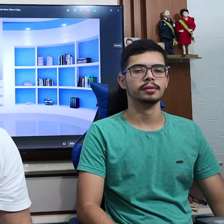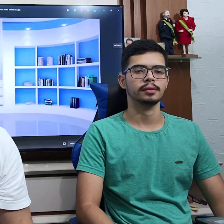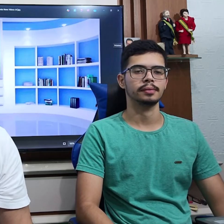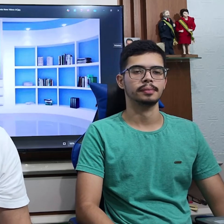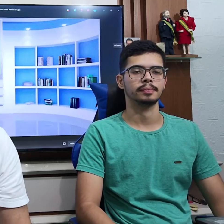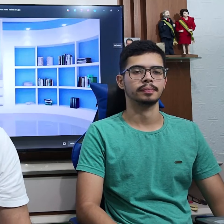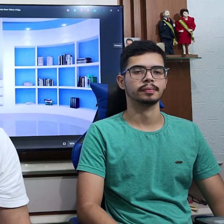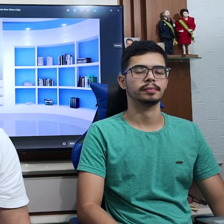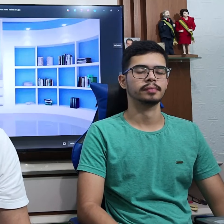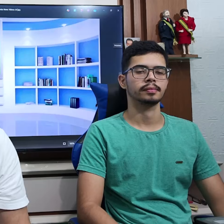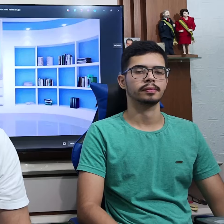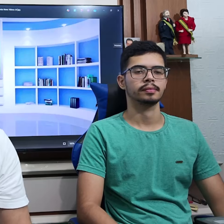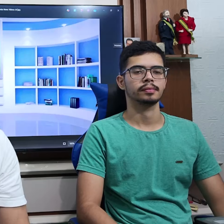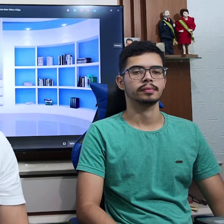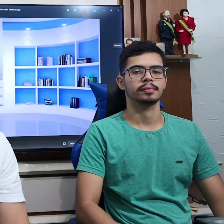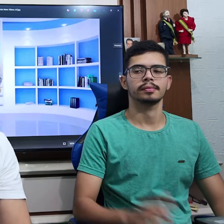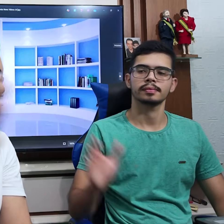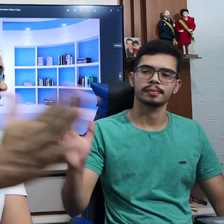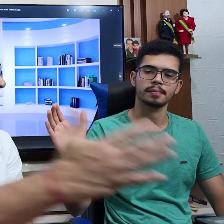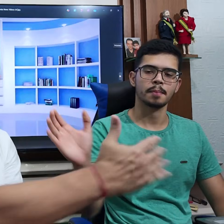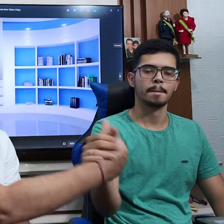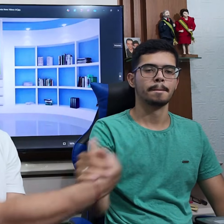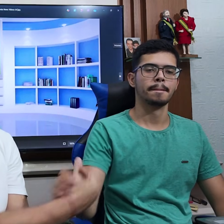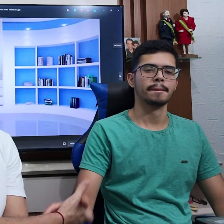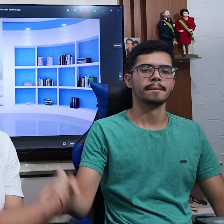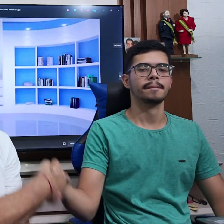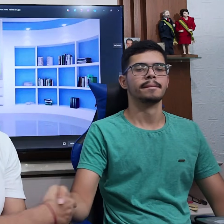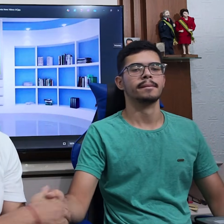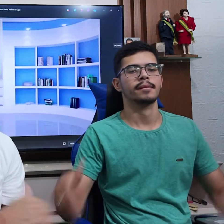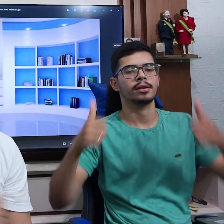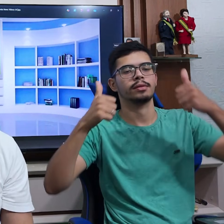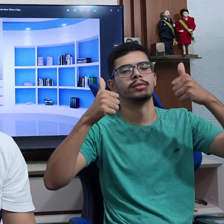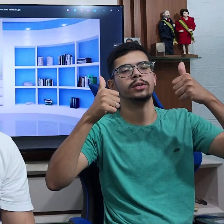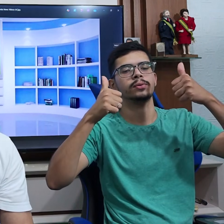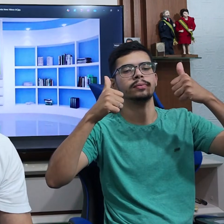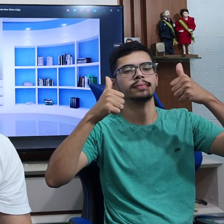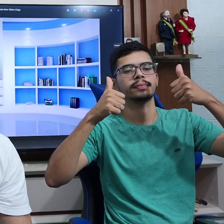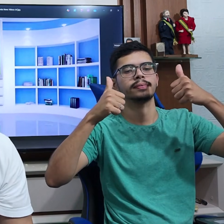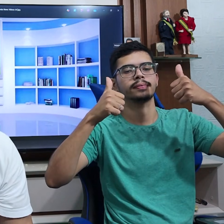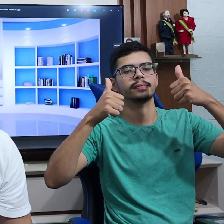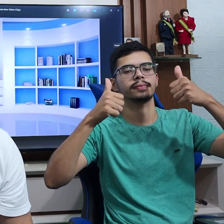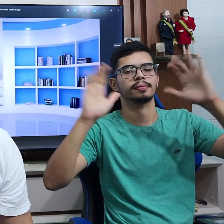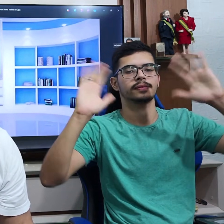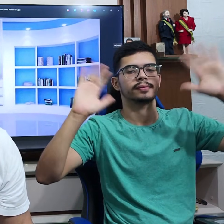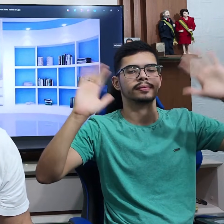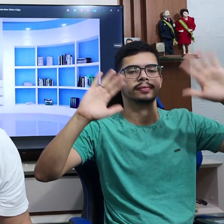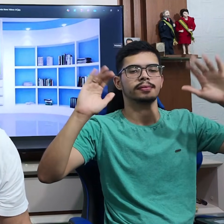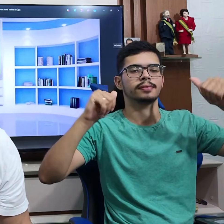momento com mais um vídeo informativo ou durante as nossas lives. Valeu, gente. Tchau.